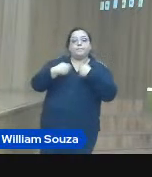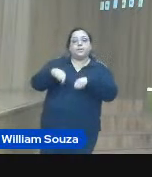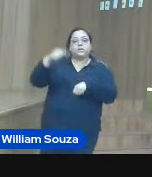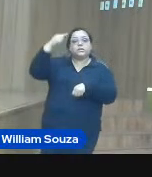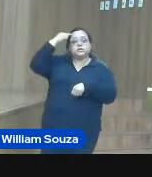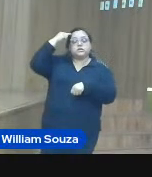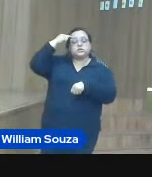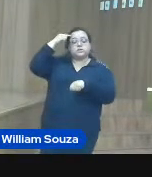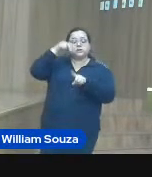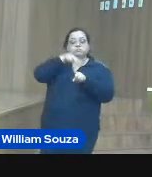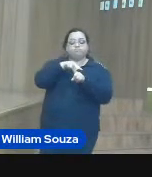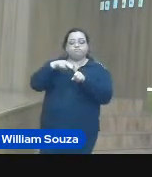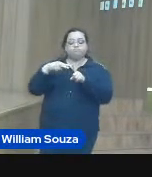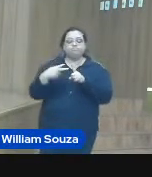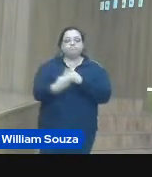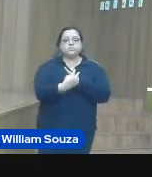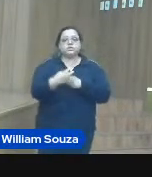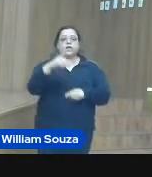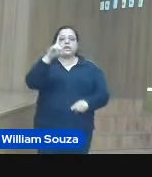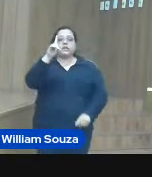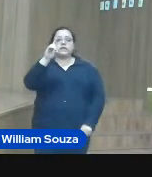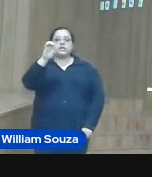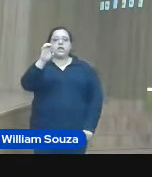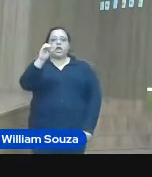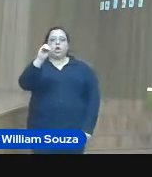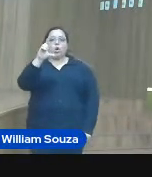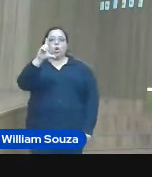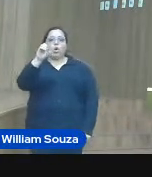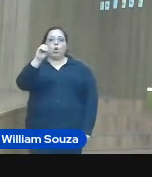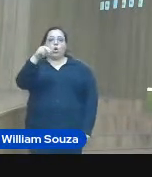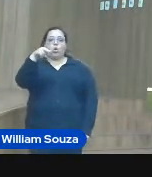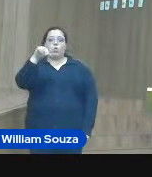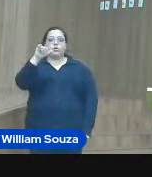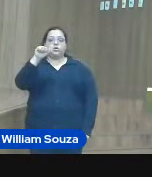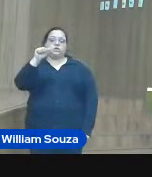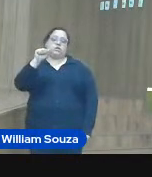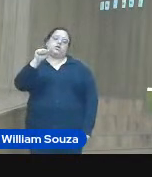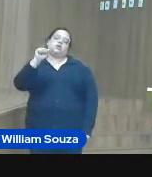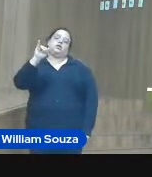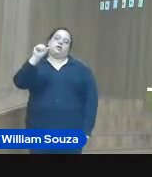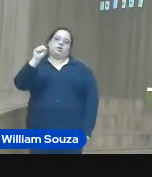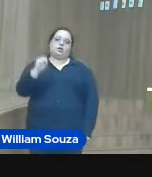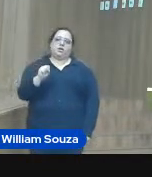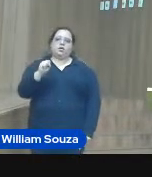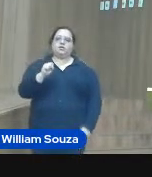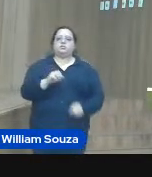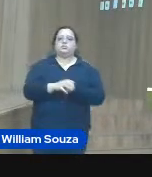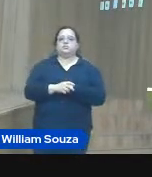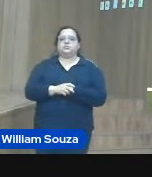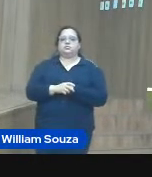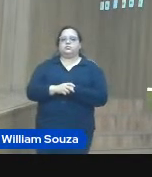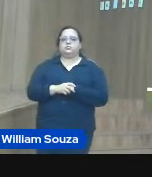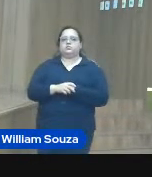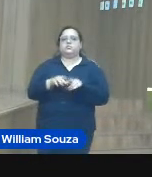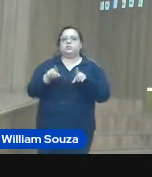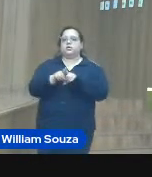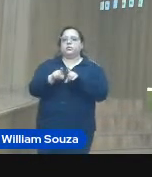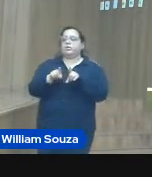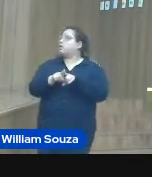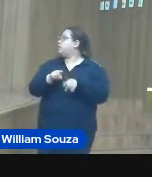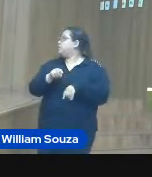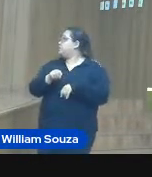perspectivas decoloniais. Tá? A educação matemática crítica do Olho Skovsmose,